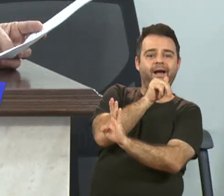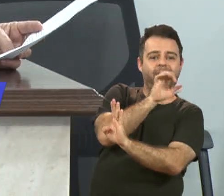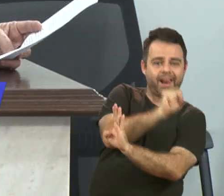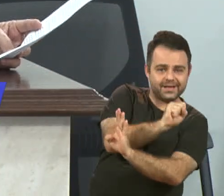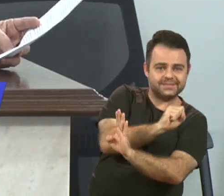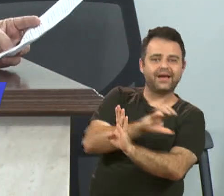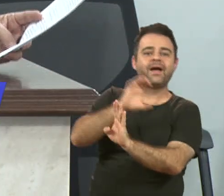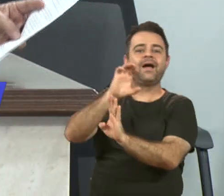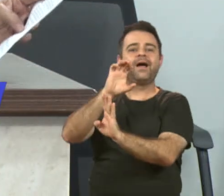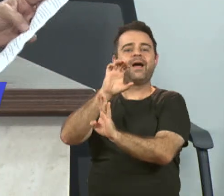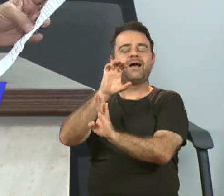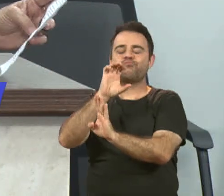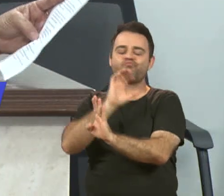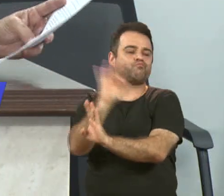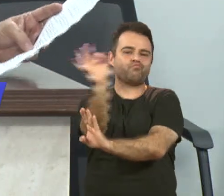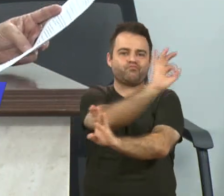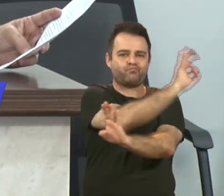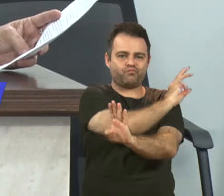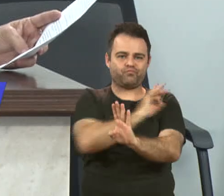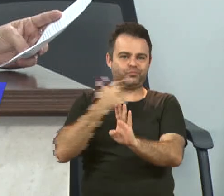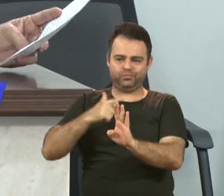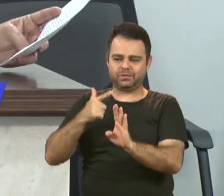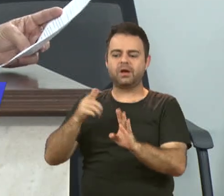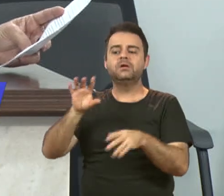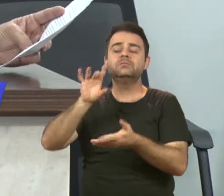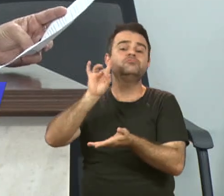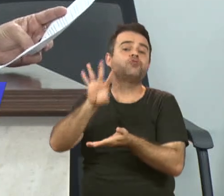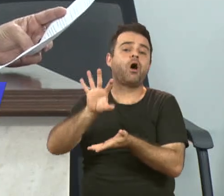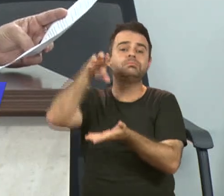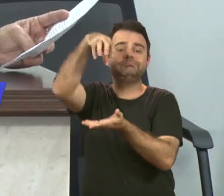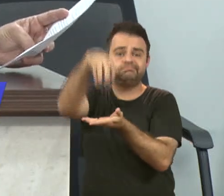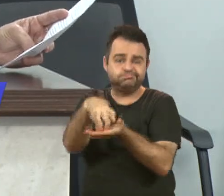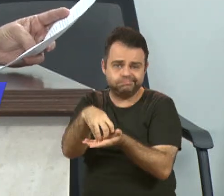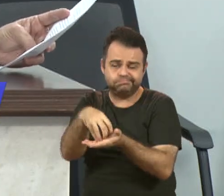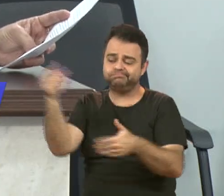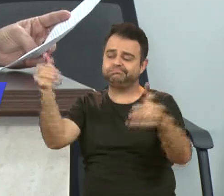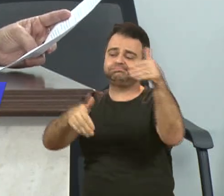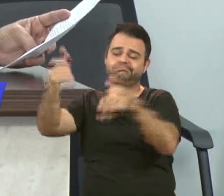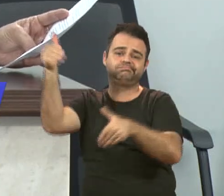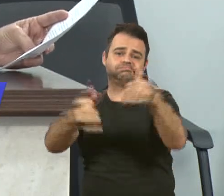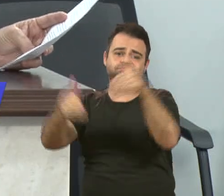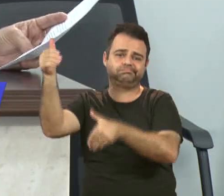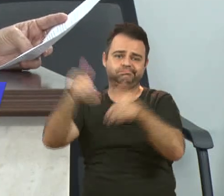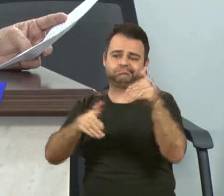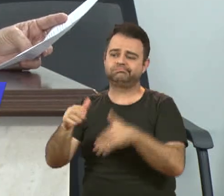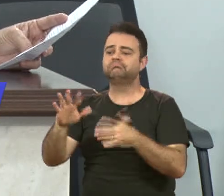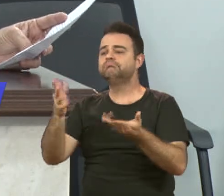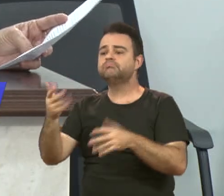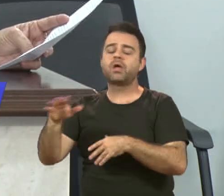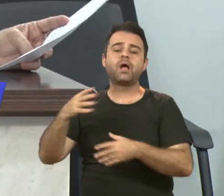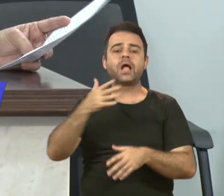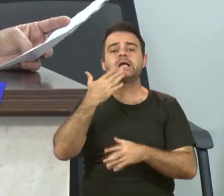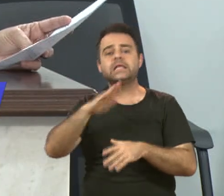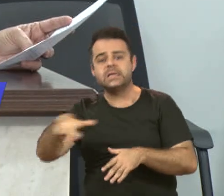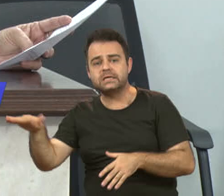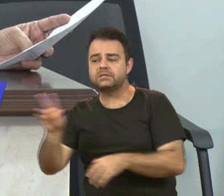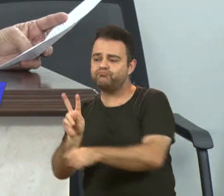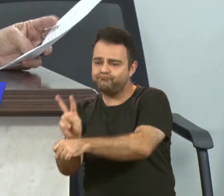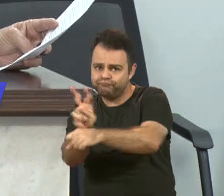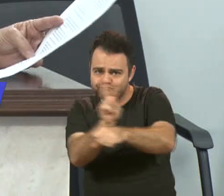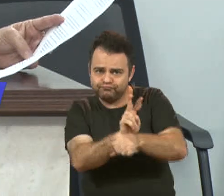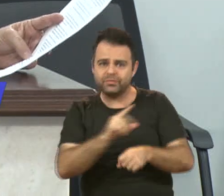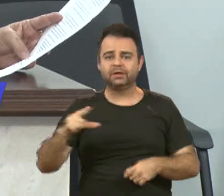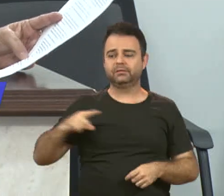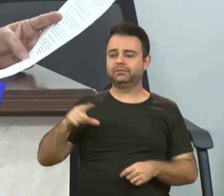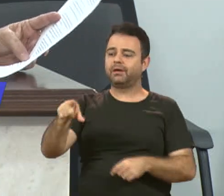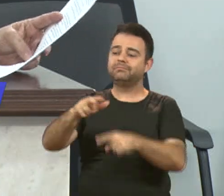a gente tinha os núcleos de assistência. Conseguimos reestruturar a forma de acolher criança cujos vínculos familiares